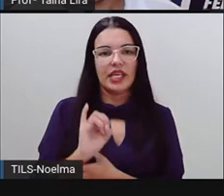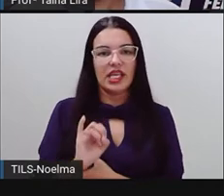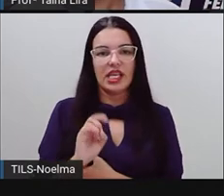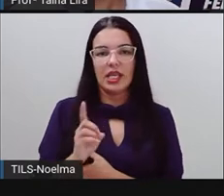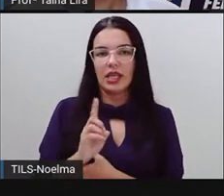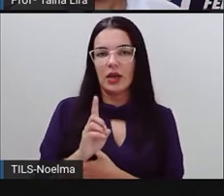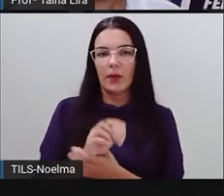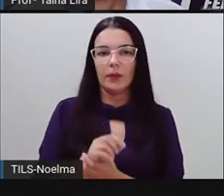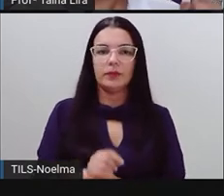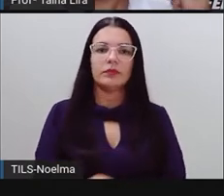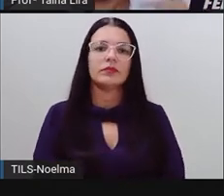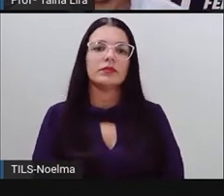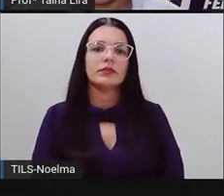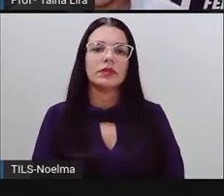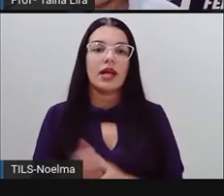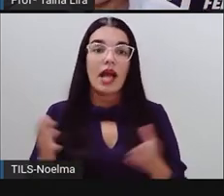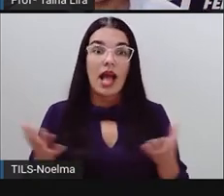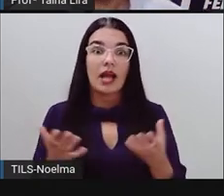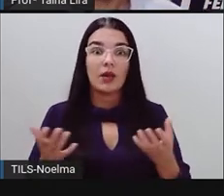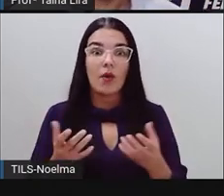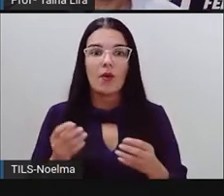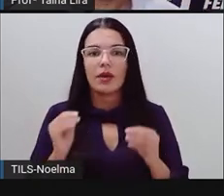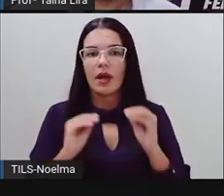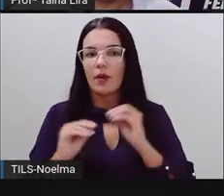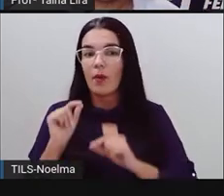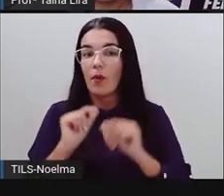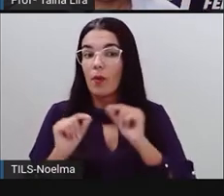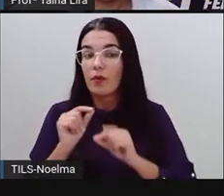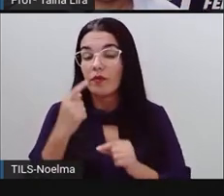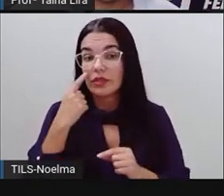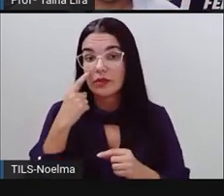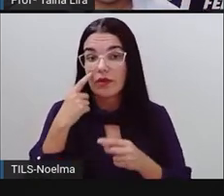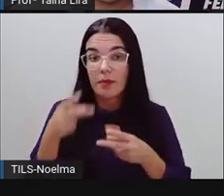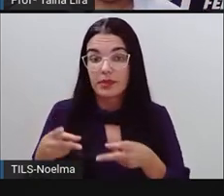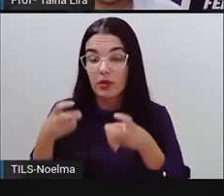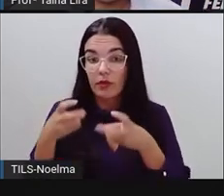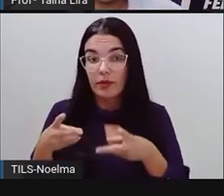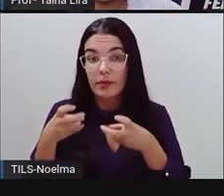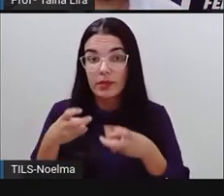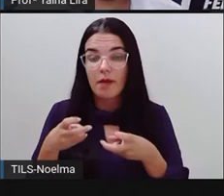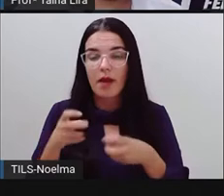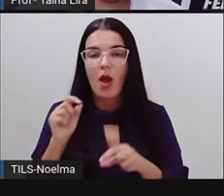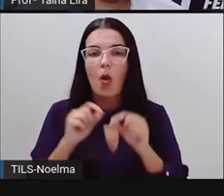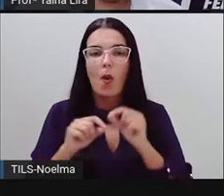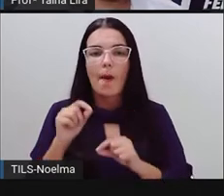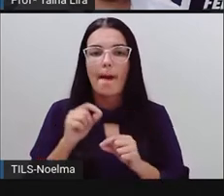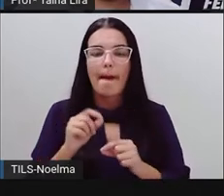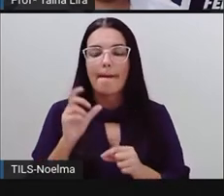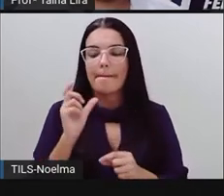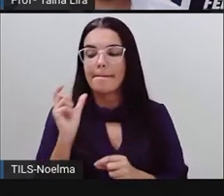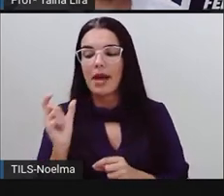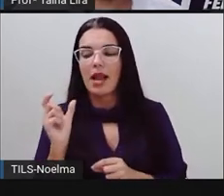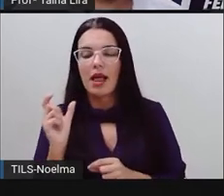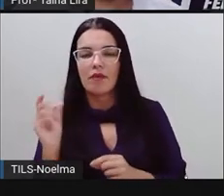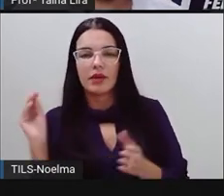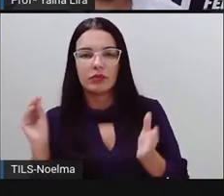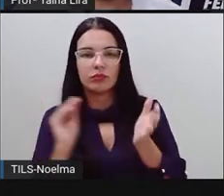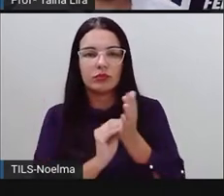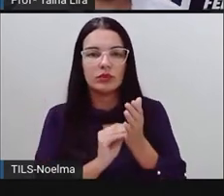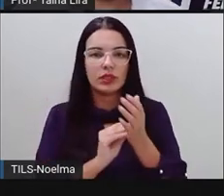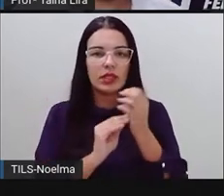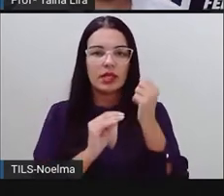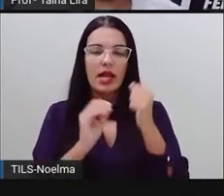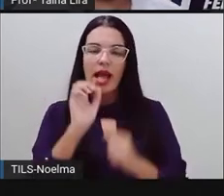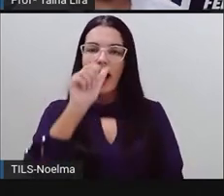é agora observa em essas duas palavrinhas que a pro colocou aqui ó